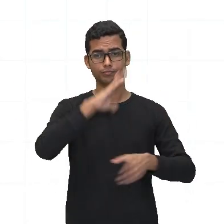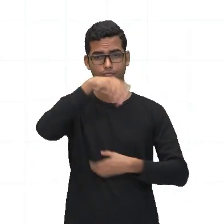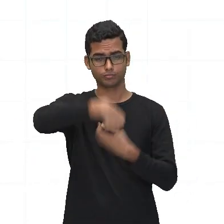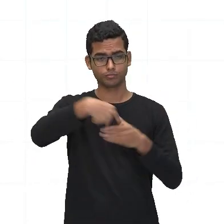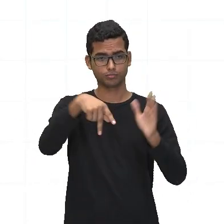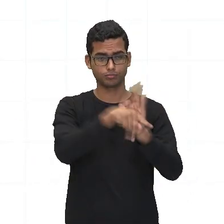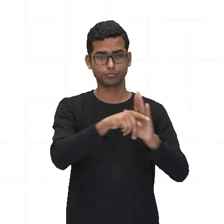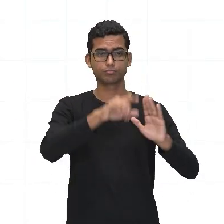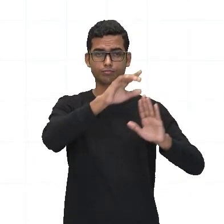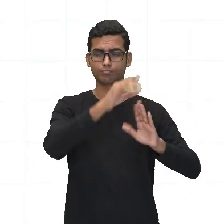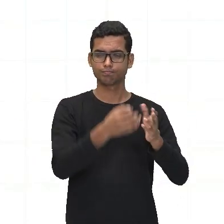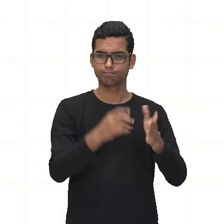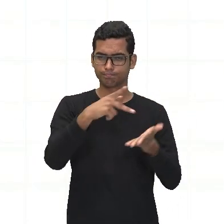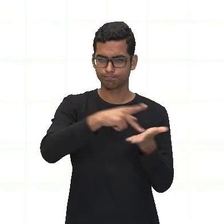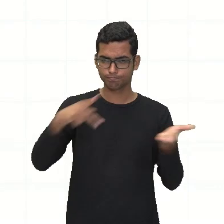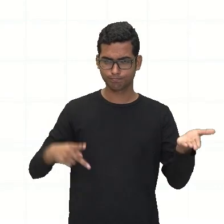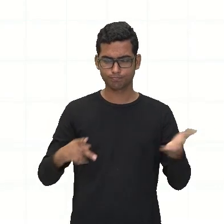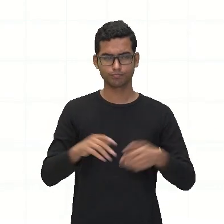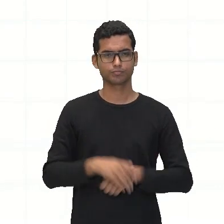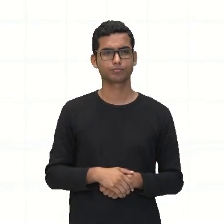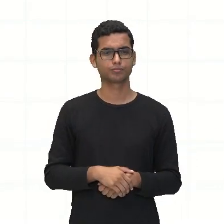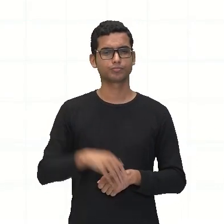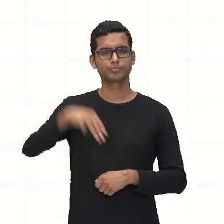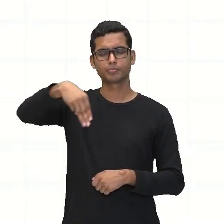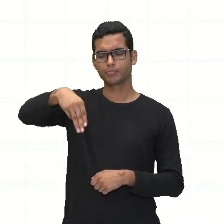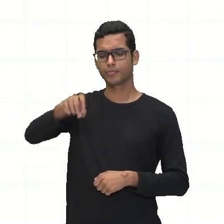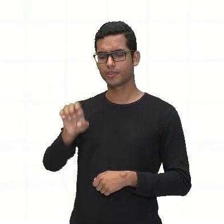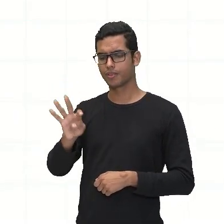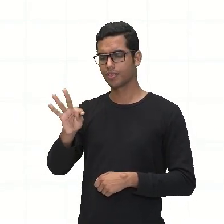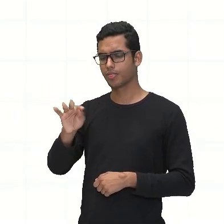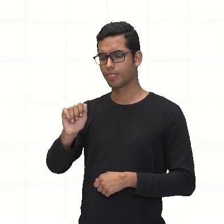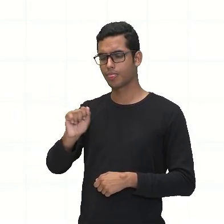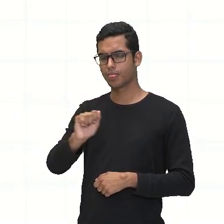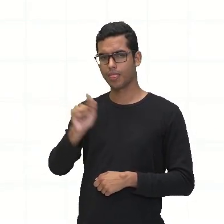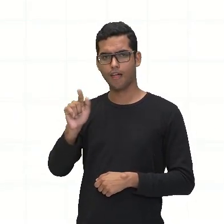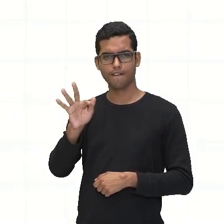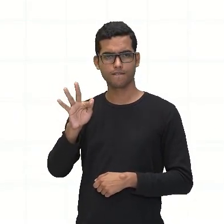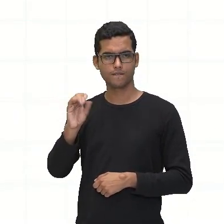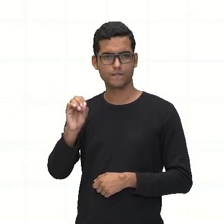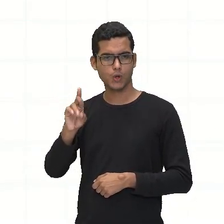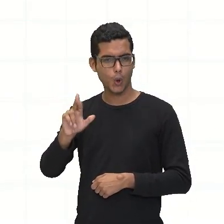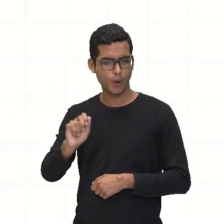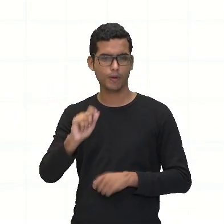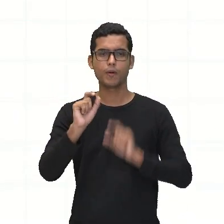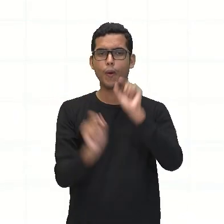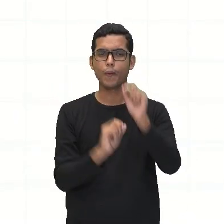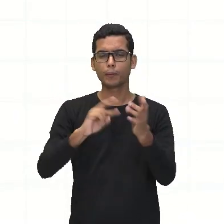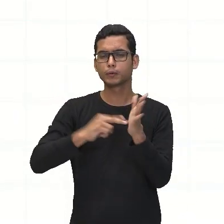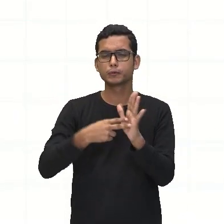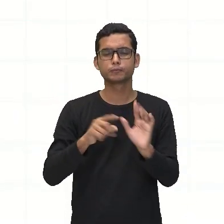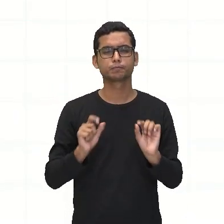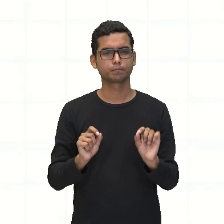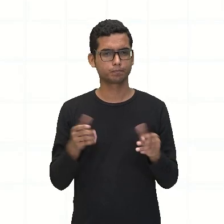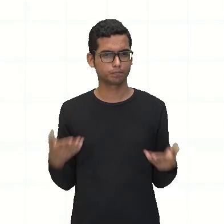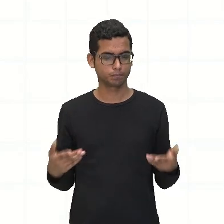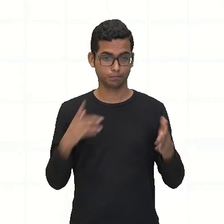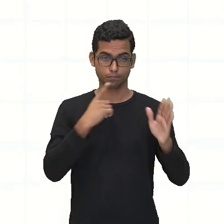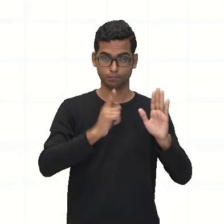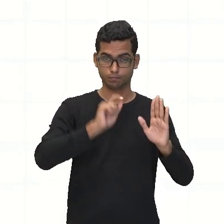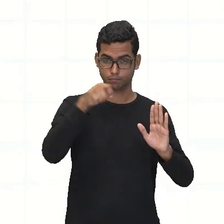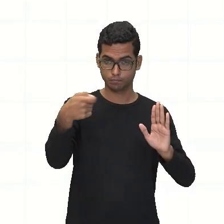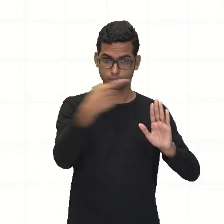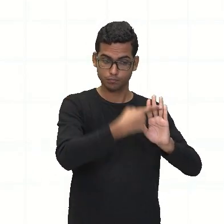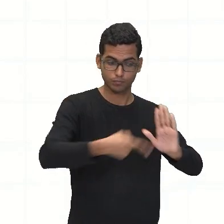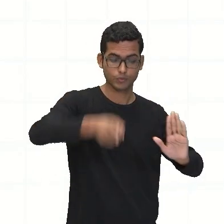A metáfora, o que é a metáfora? A metáfora é a figura de linguagem que consiste